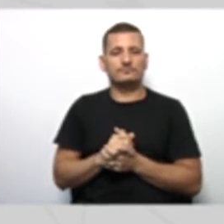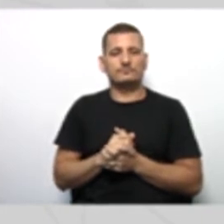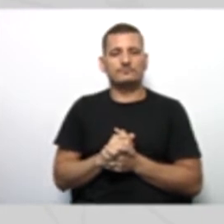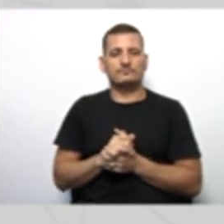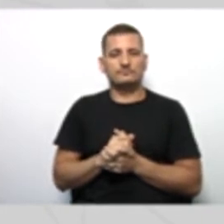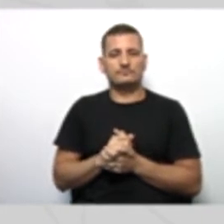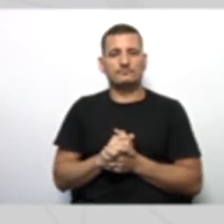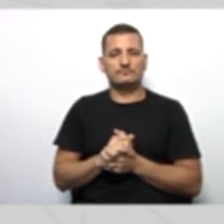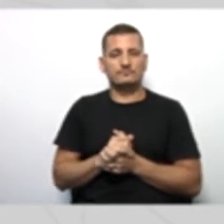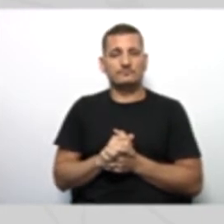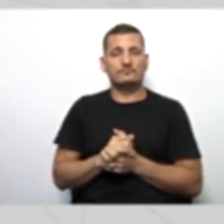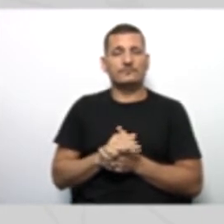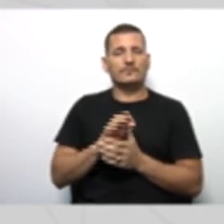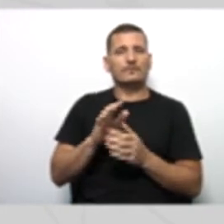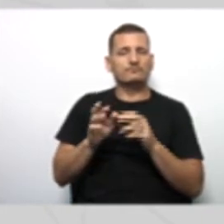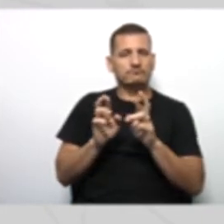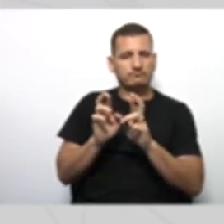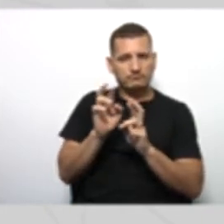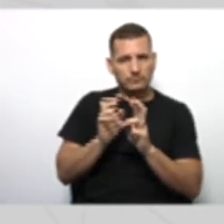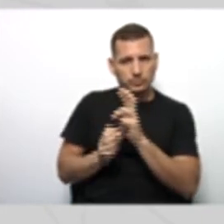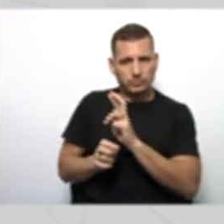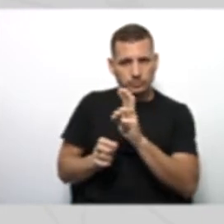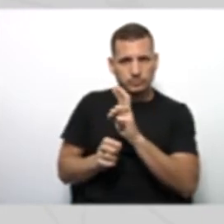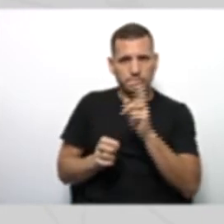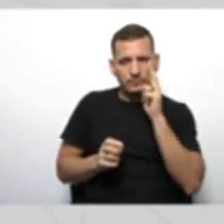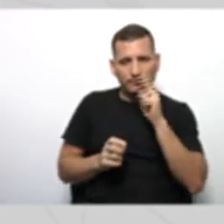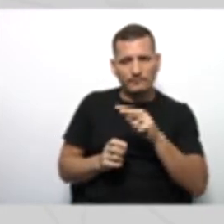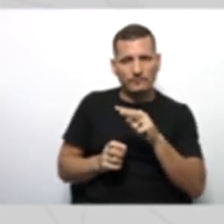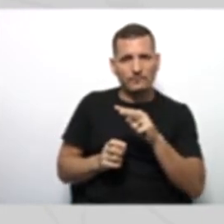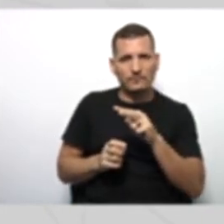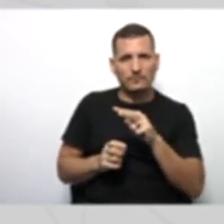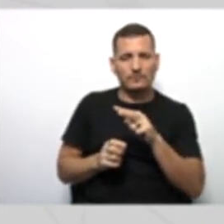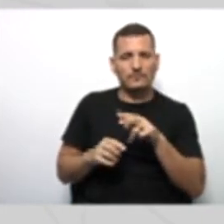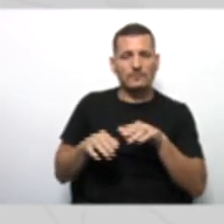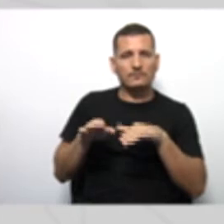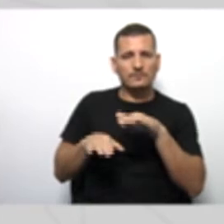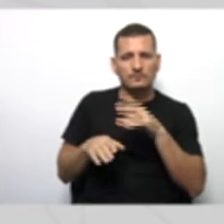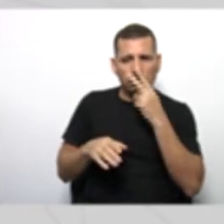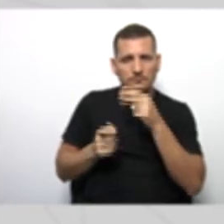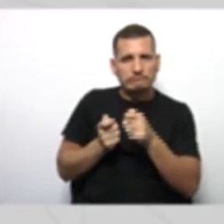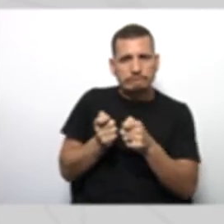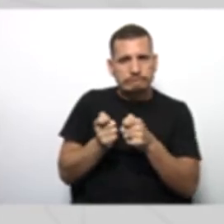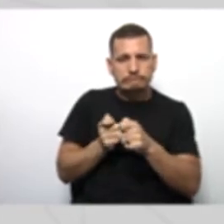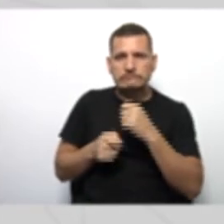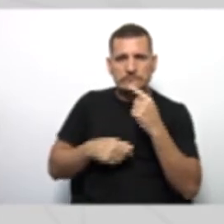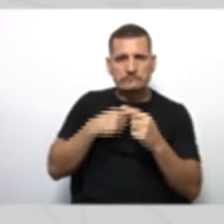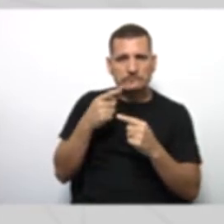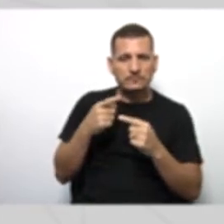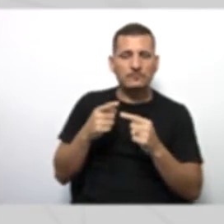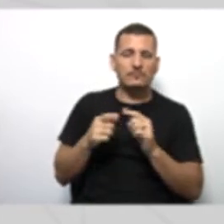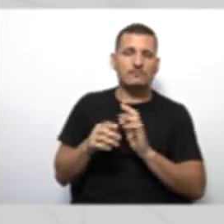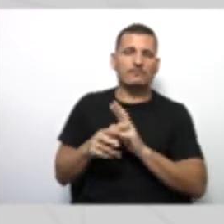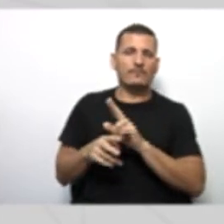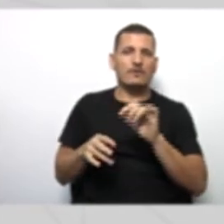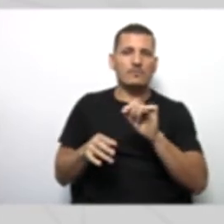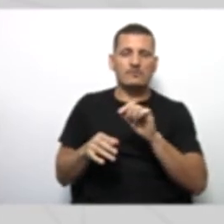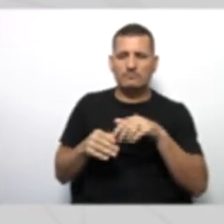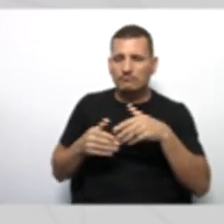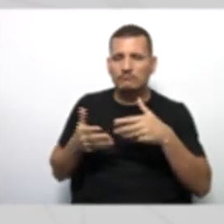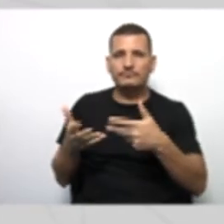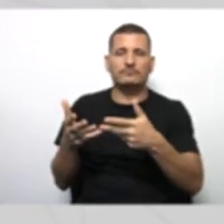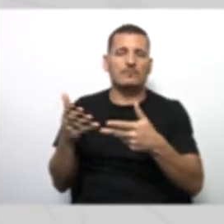está acontecendo dentro do meu projeto, tá, gente? Então, a gente já viu para todas as etapas que a gente tem da